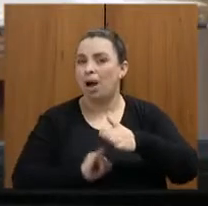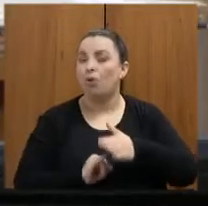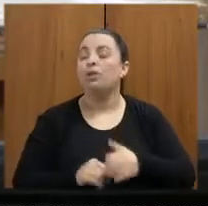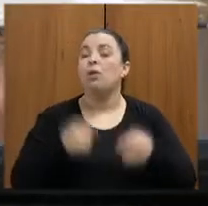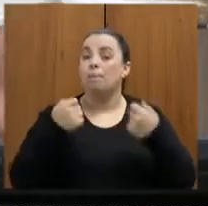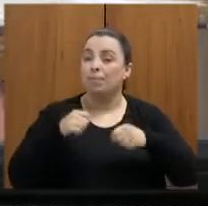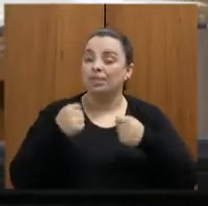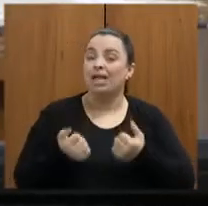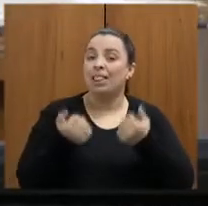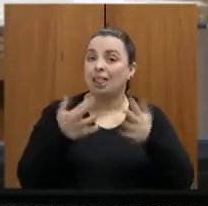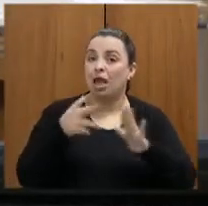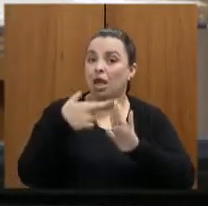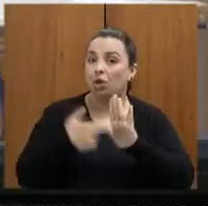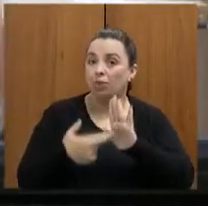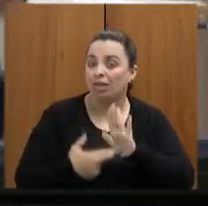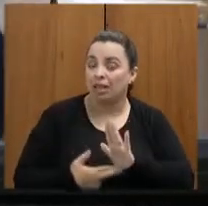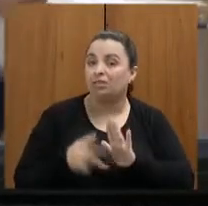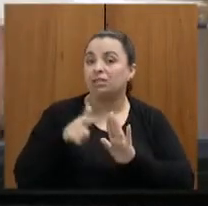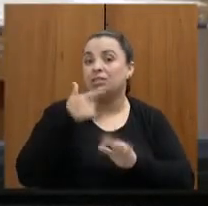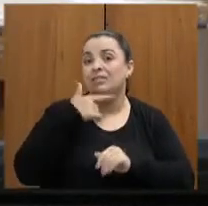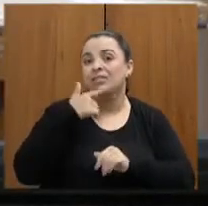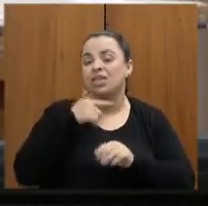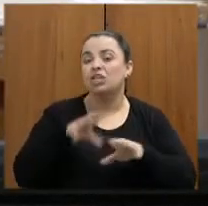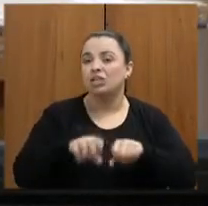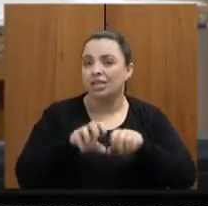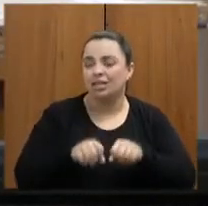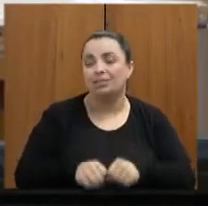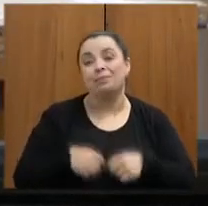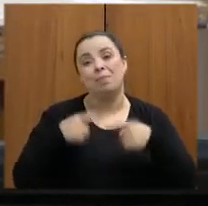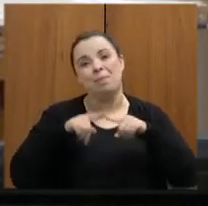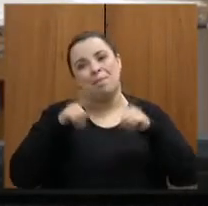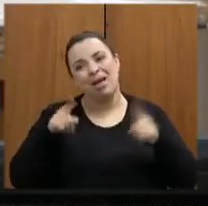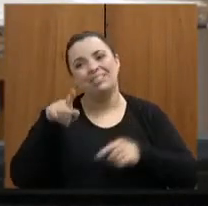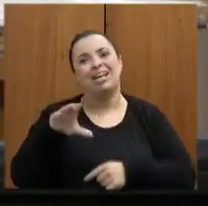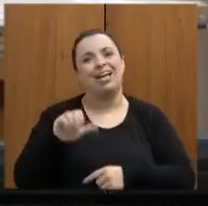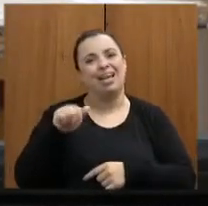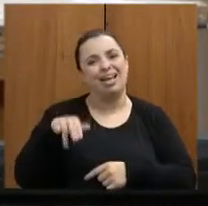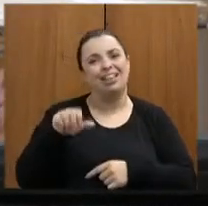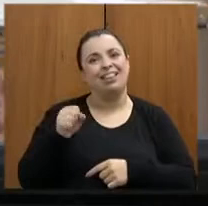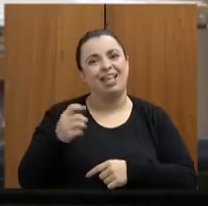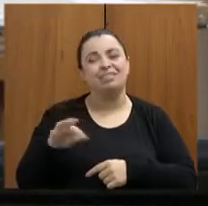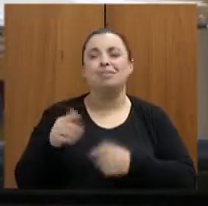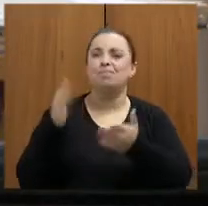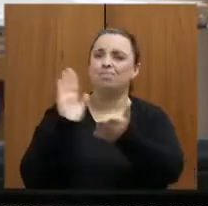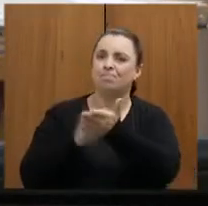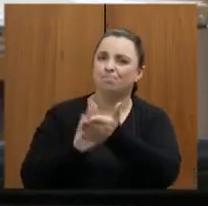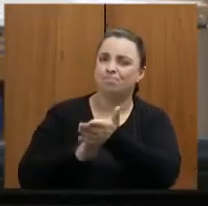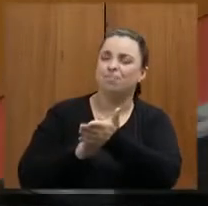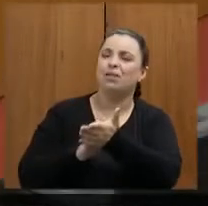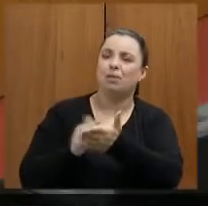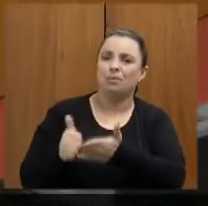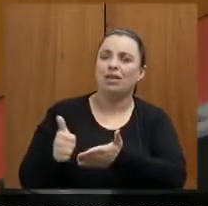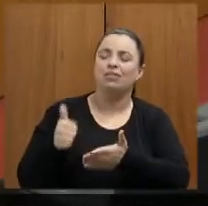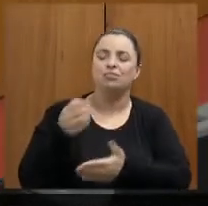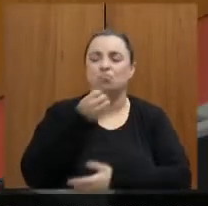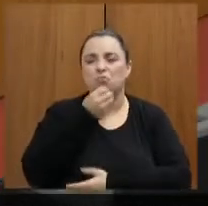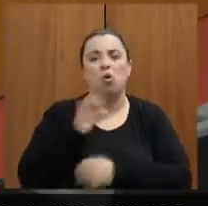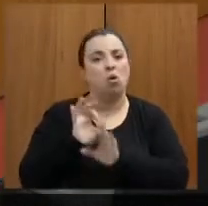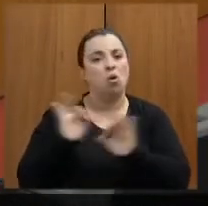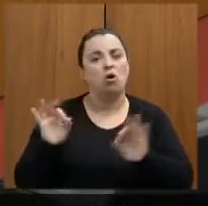Queijos artesanais o que me Ah mas parabéns a Canastra né que tá colhendo o fruto disso e muito merecido Muito